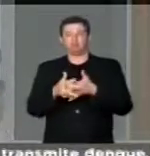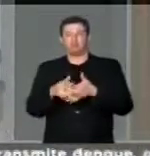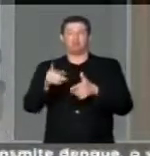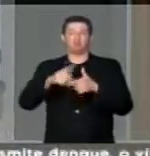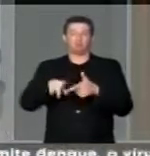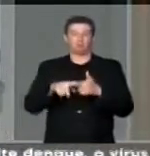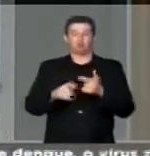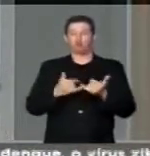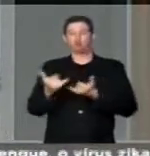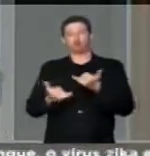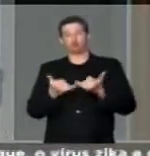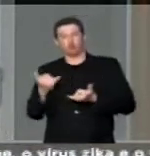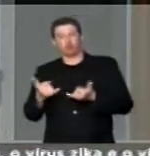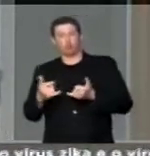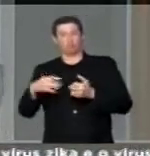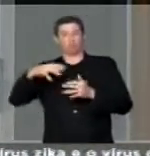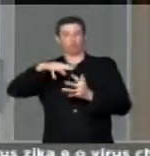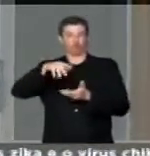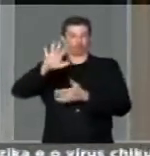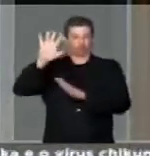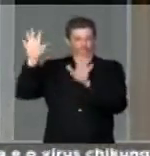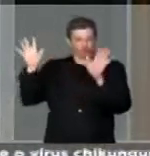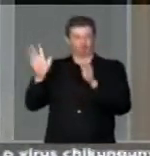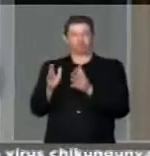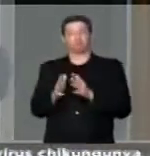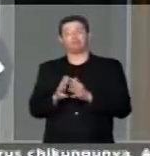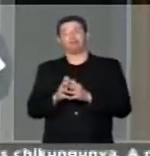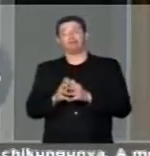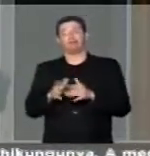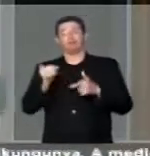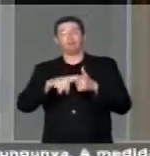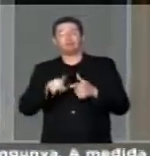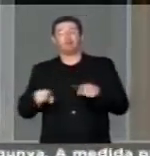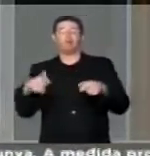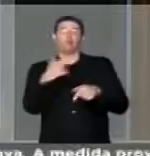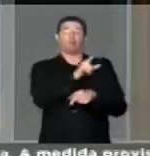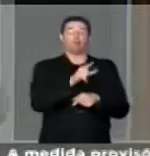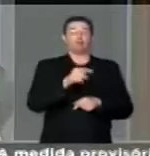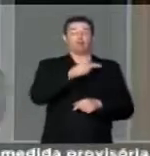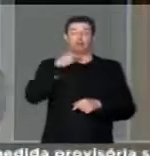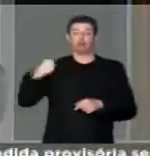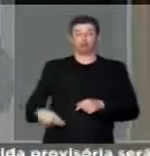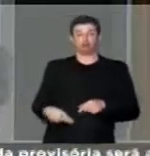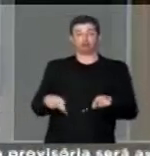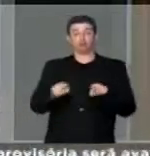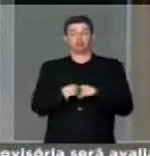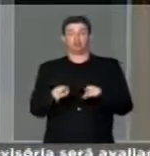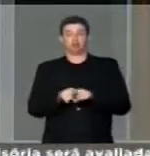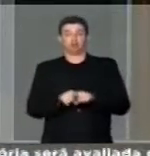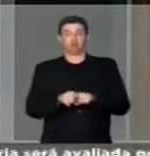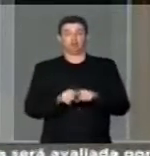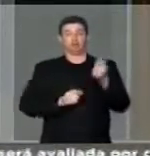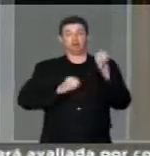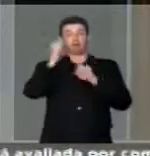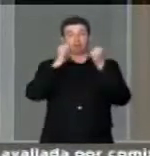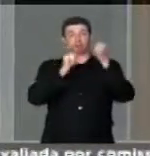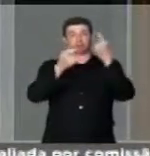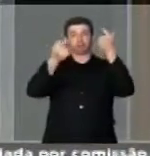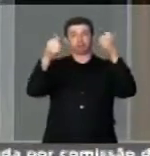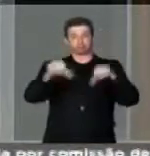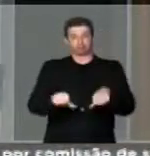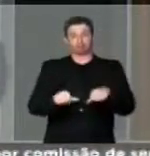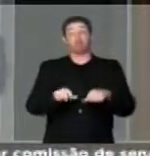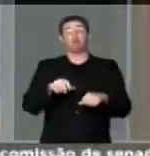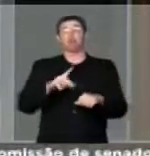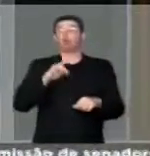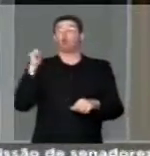do jogo internacional. Nós temos a situação da China, que desacelera, e com isso quem